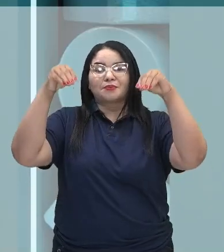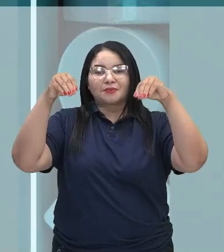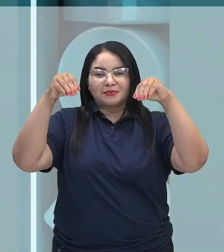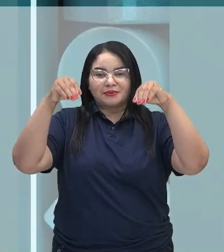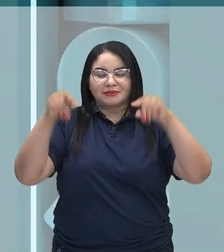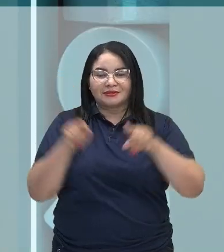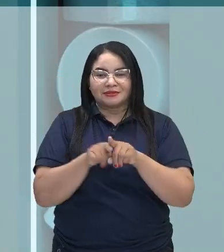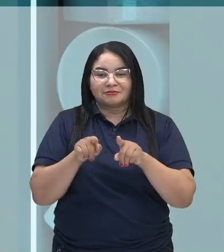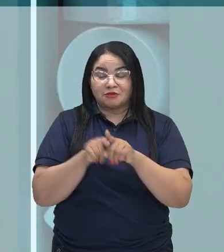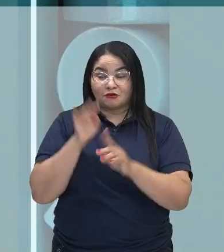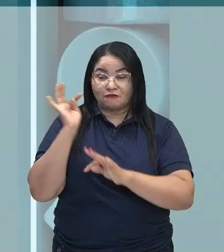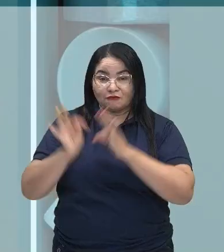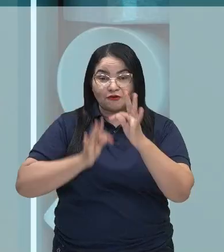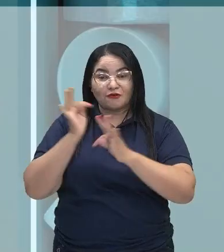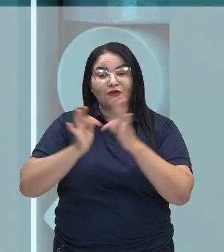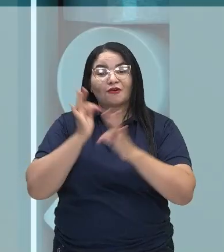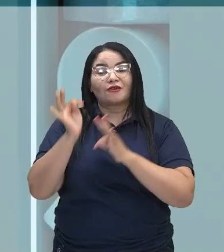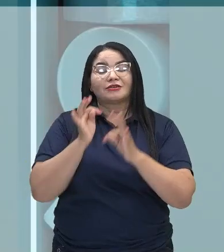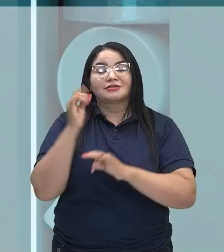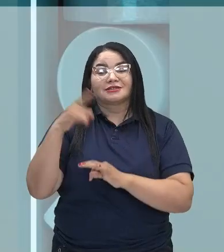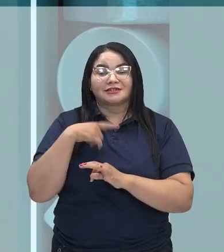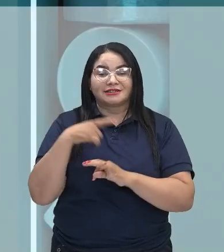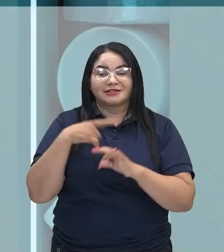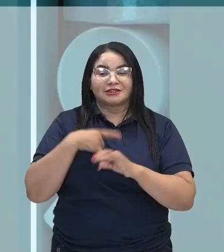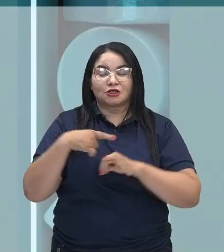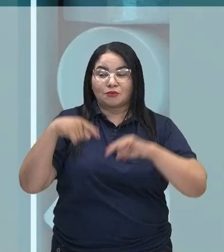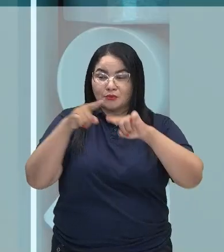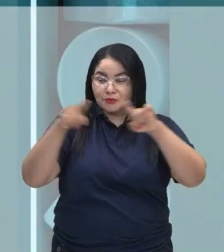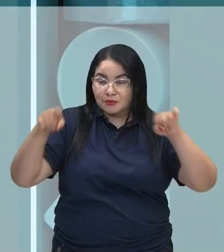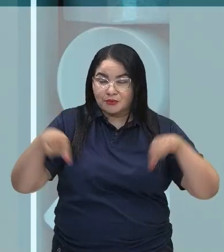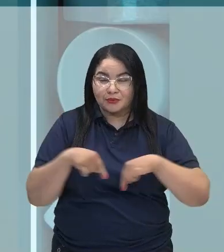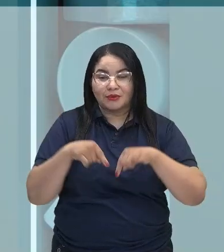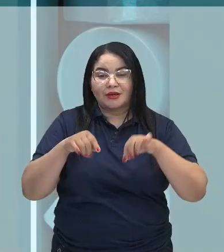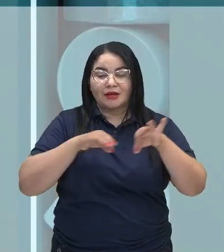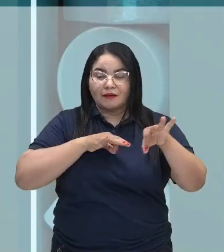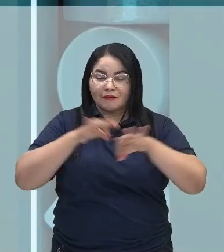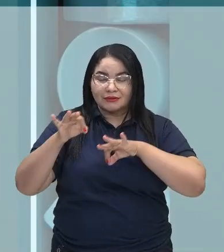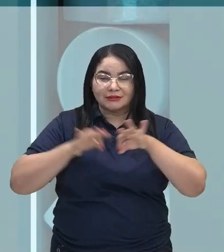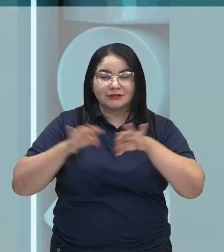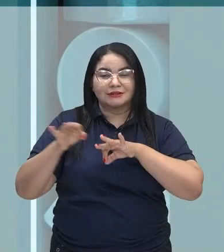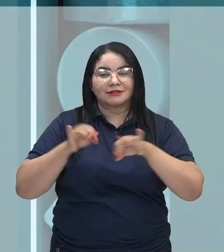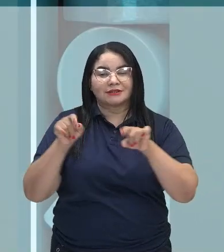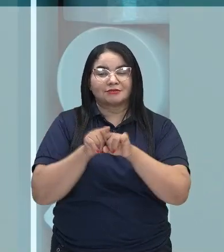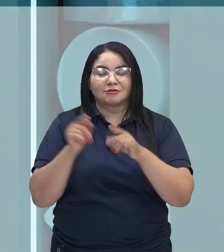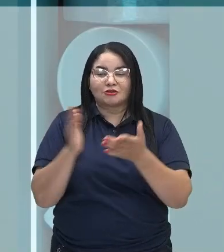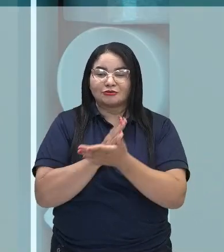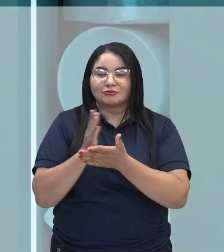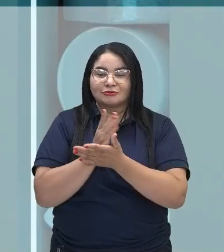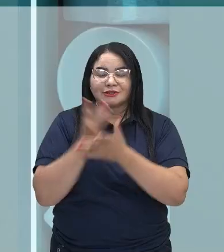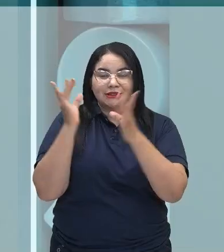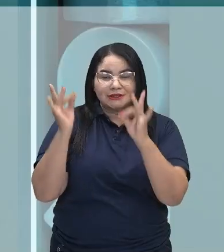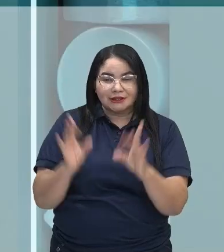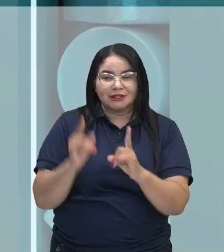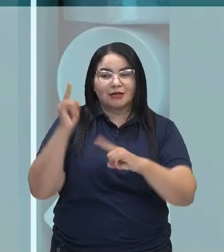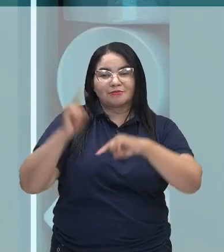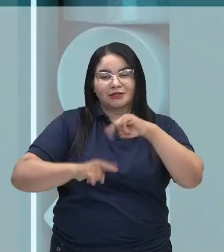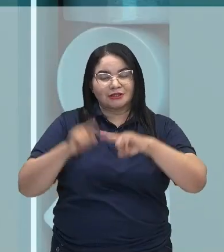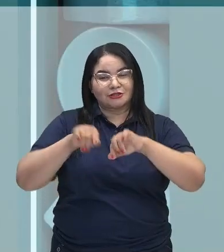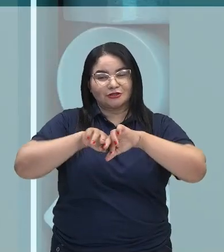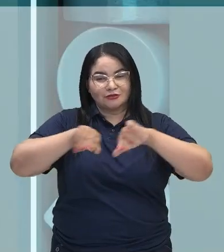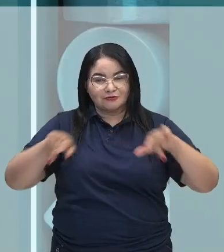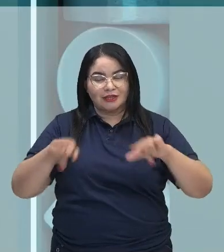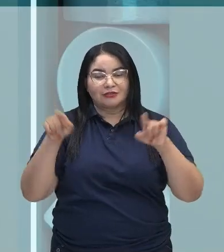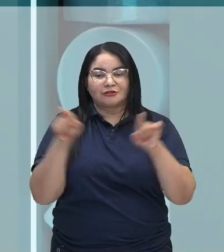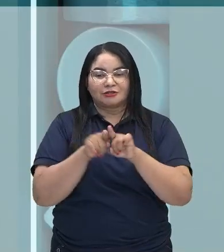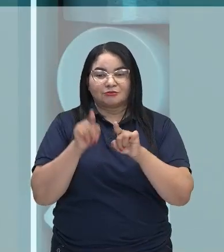danças folclóricas tem um ginásio, geralmente ele tem alguns objetos, por exemplo, quando é festa junina,